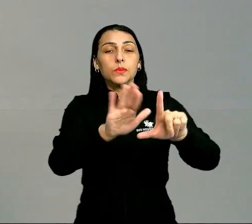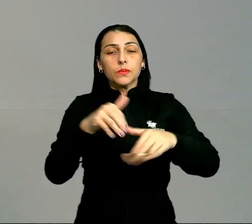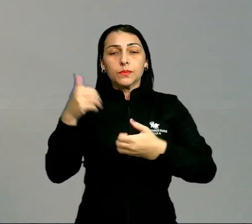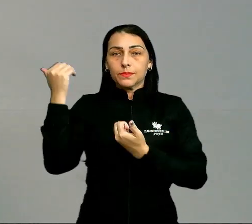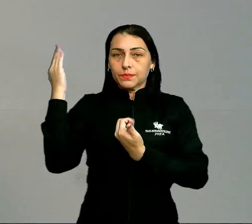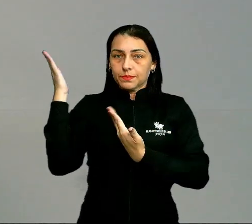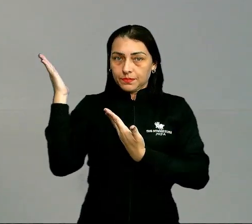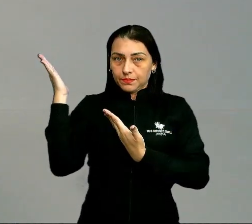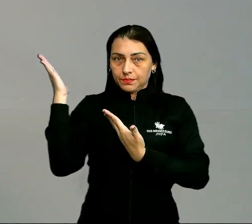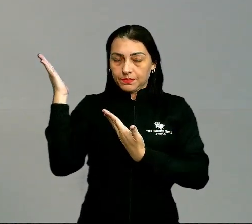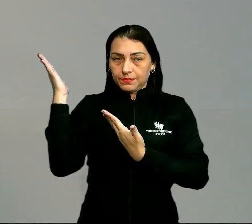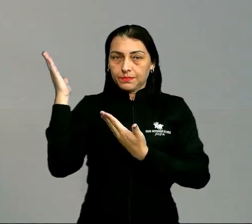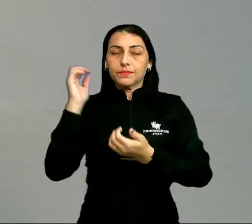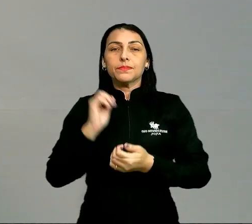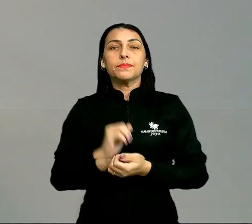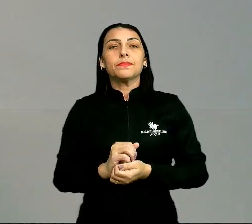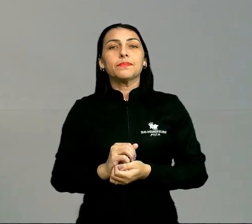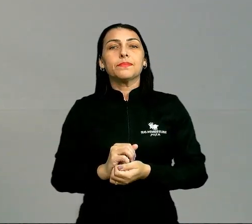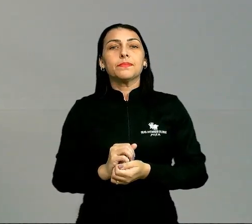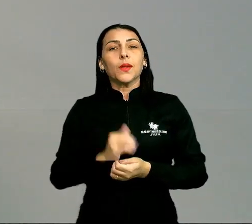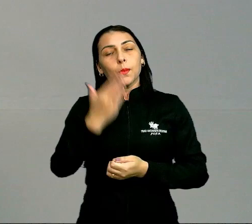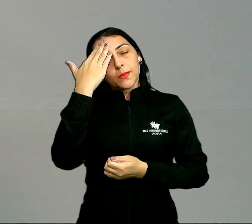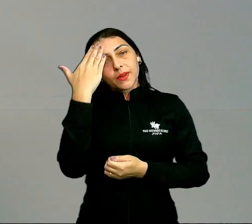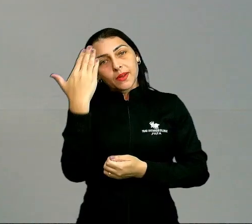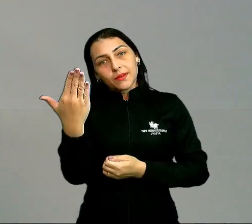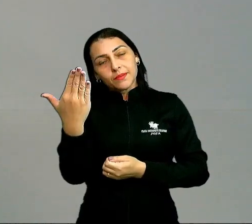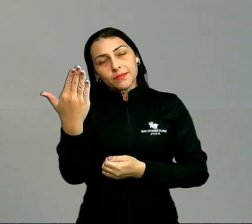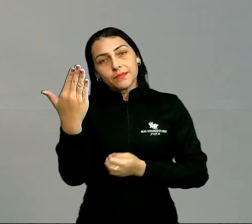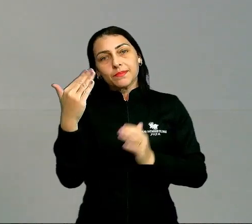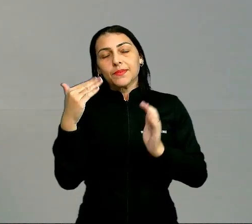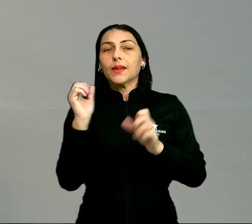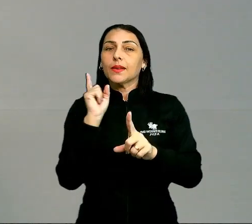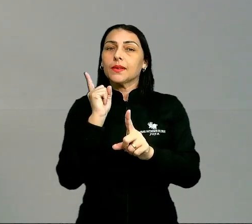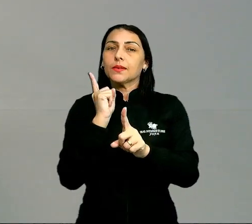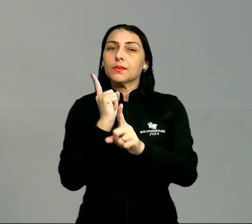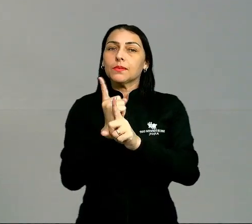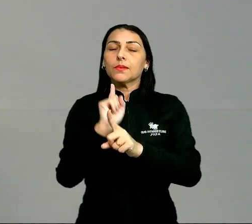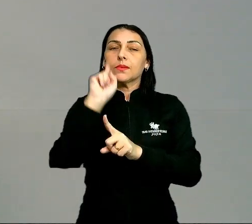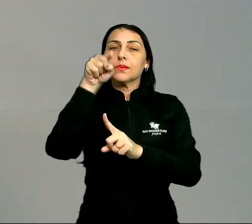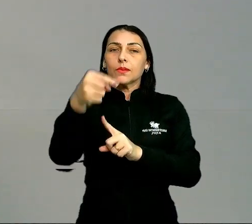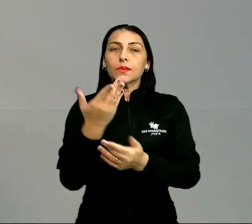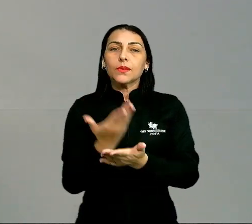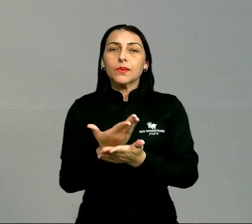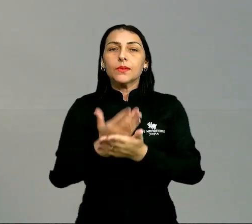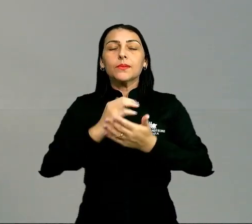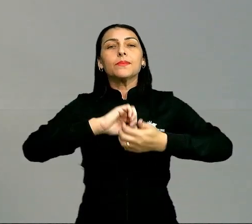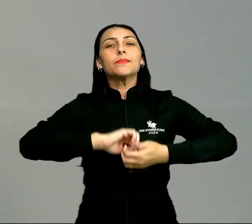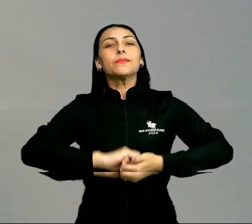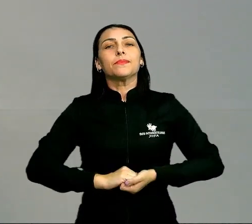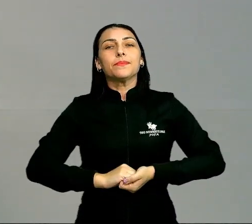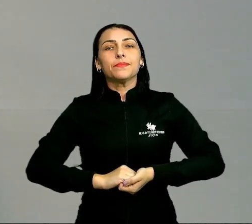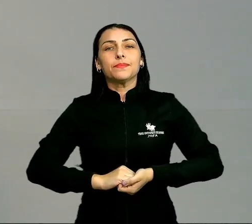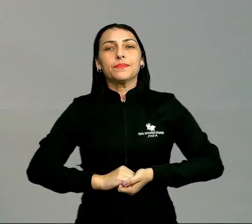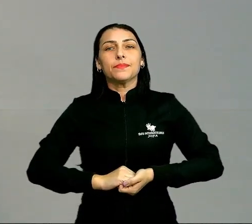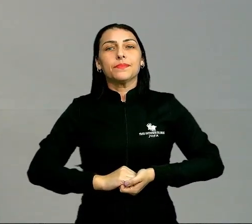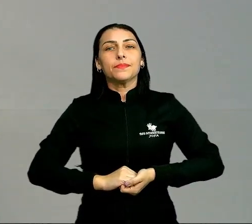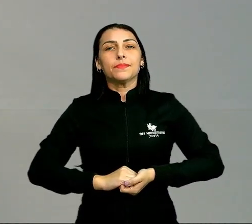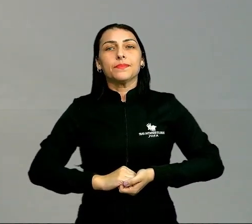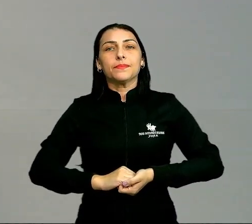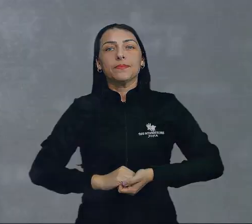através das nossas plataformas. Então, muito obrigado e aguardo todos vocês na próxima aula. Até mais.